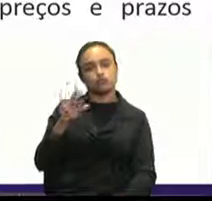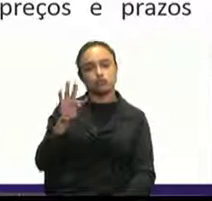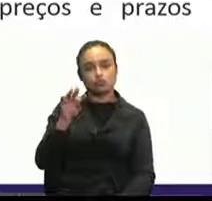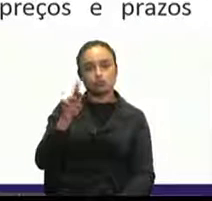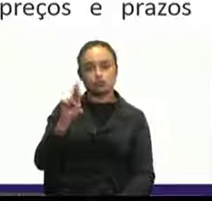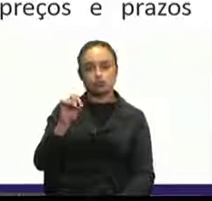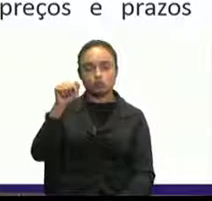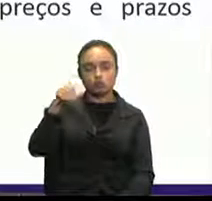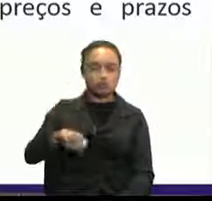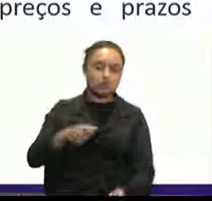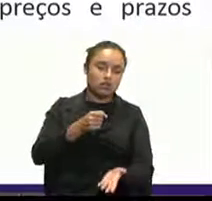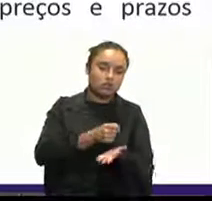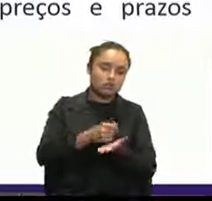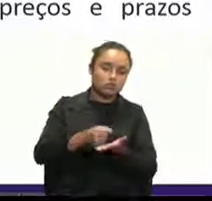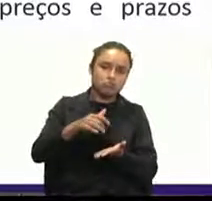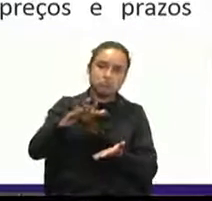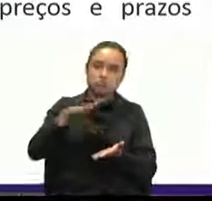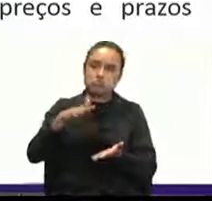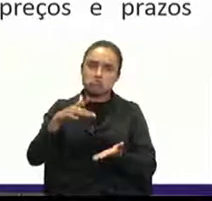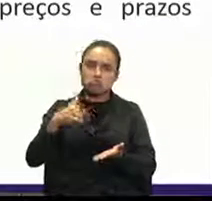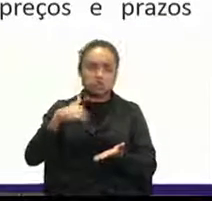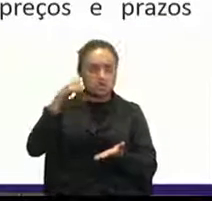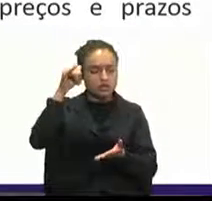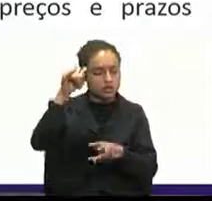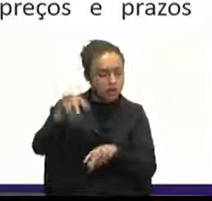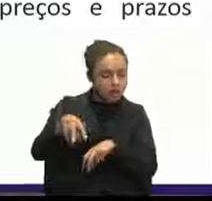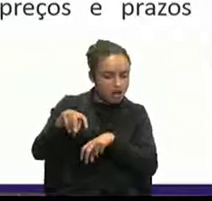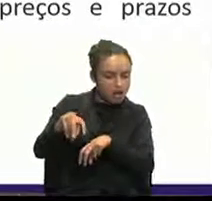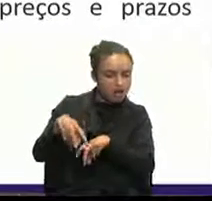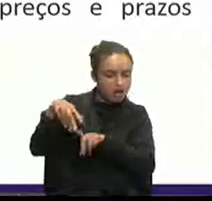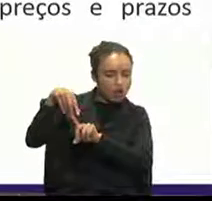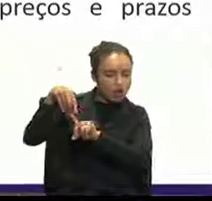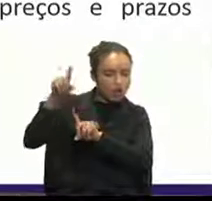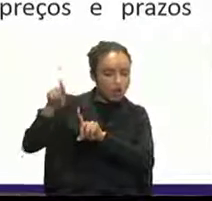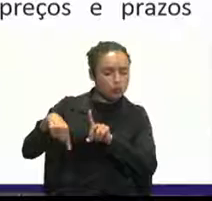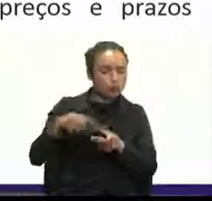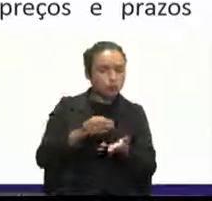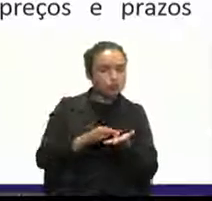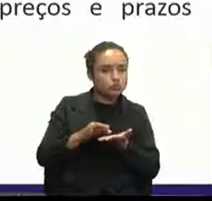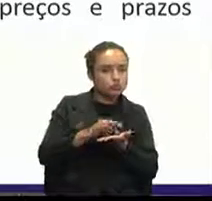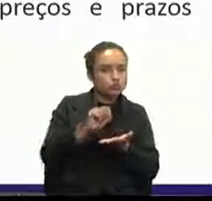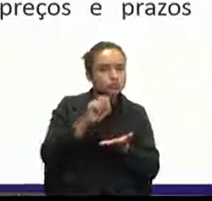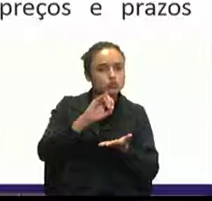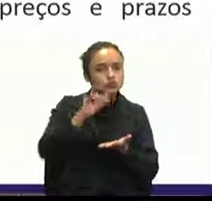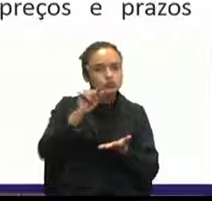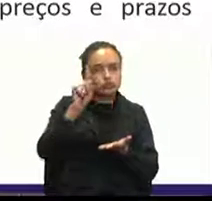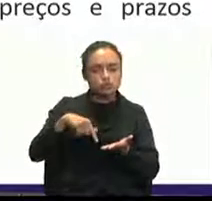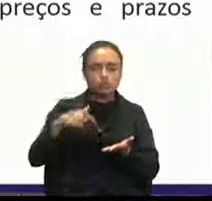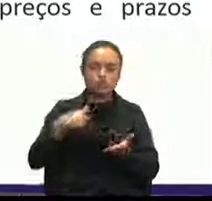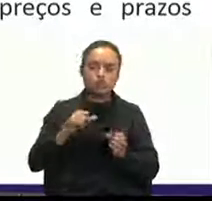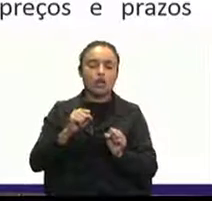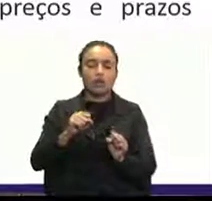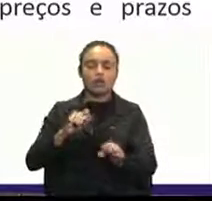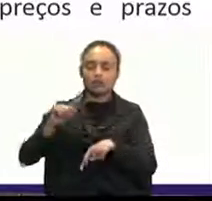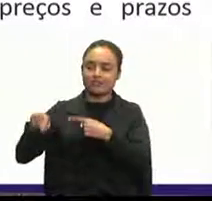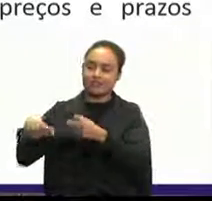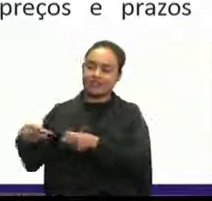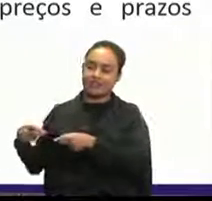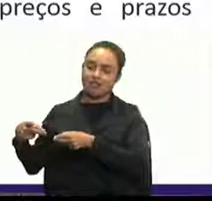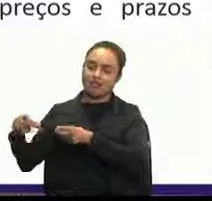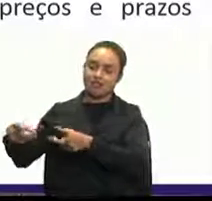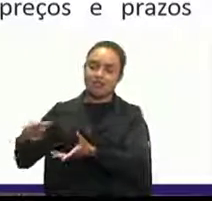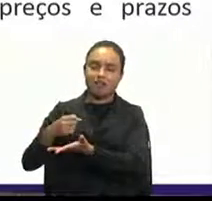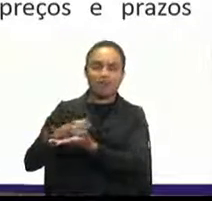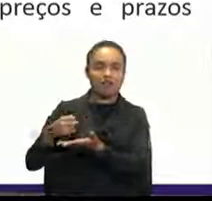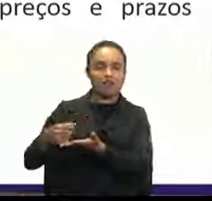contrato lá com um fazendeiro que está fazendo contrato a de soja que ainda vai produzir eu posso nesse contrato depois porque é um contrato